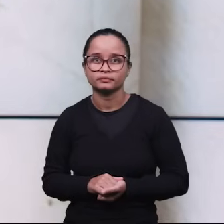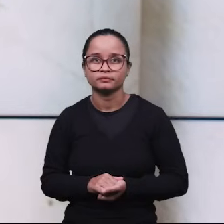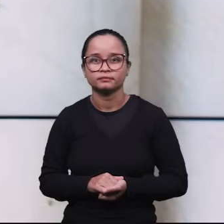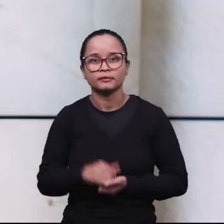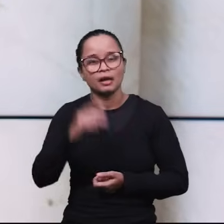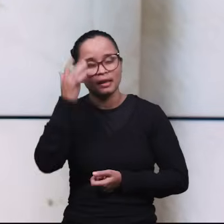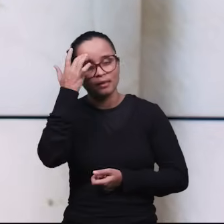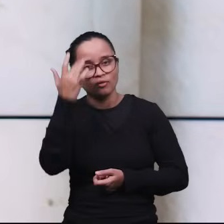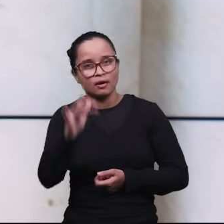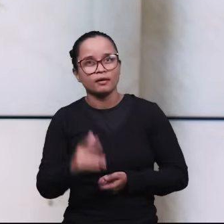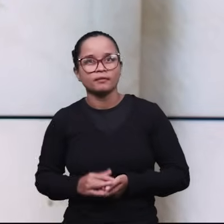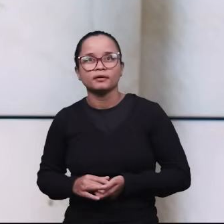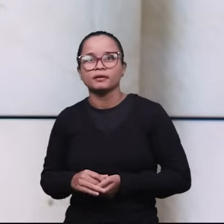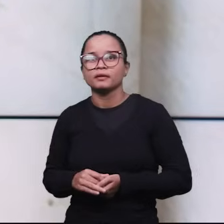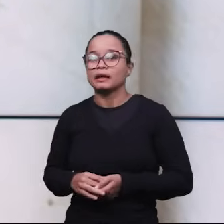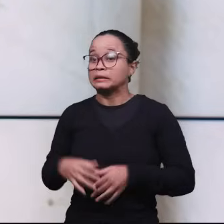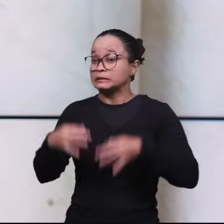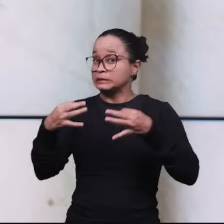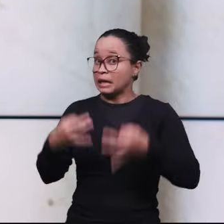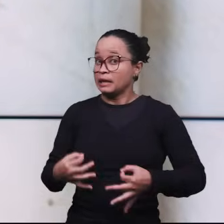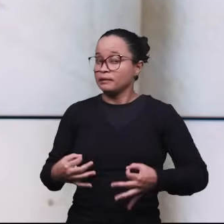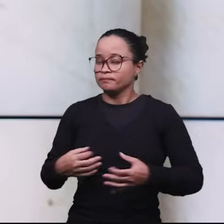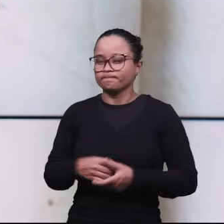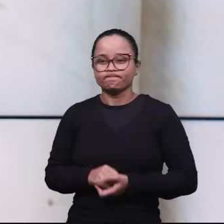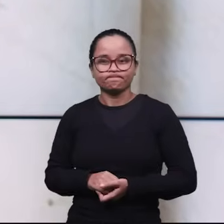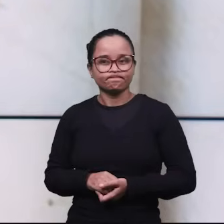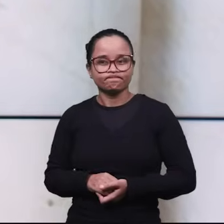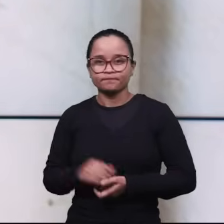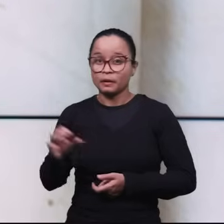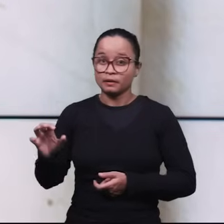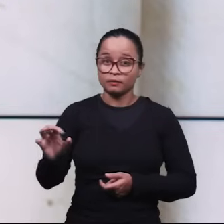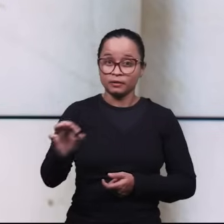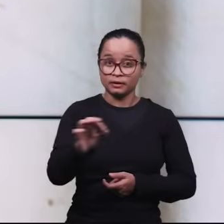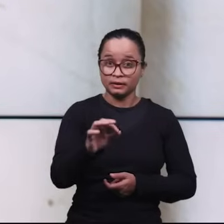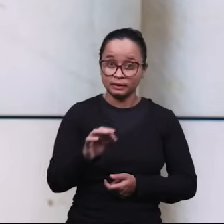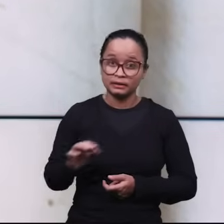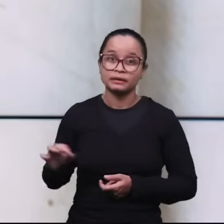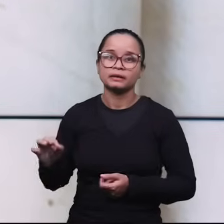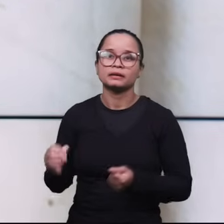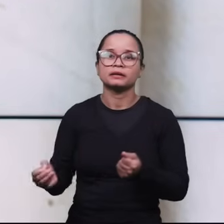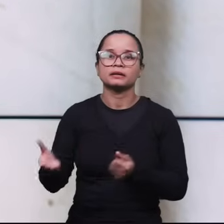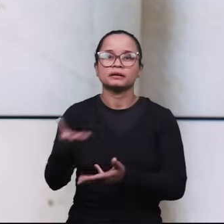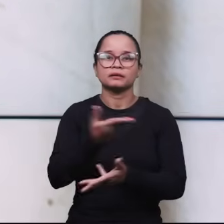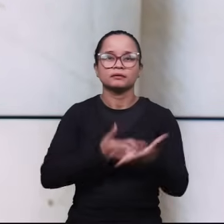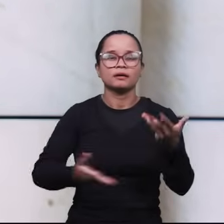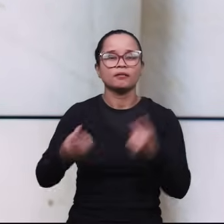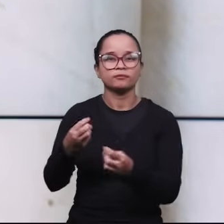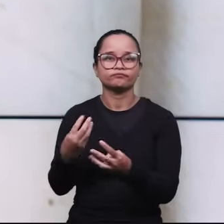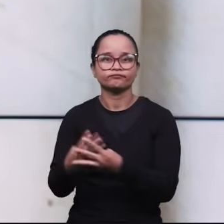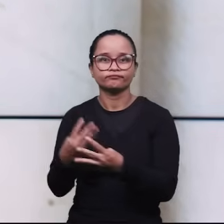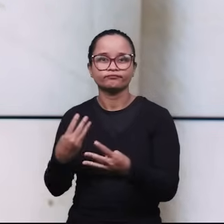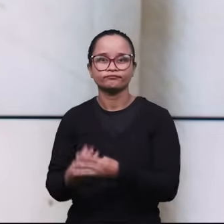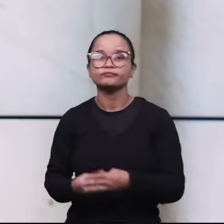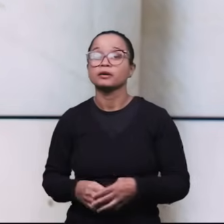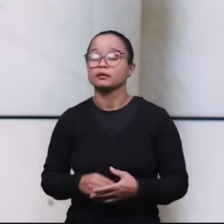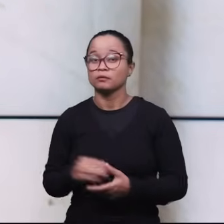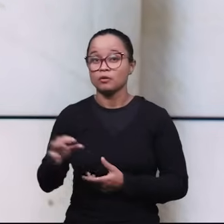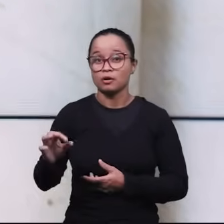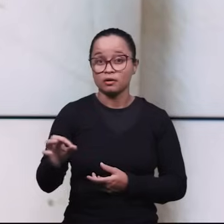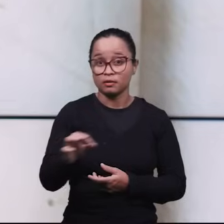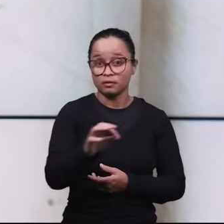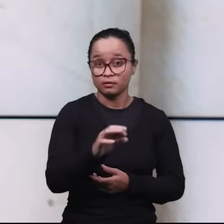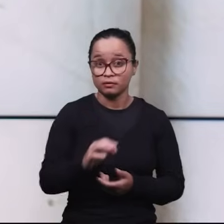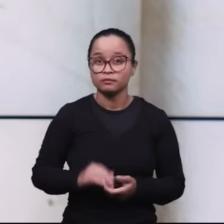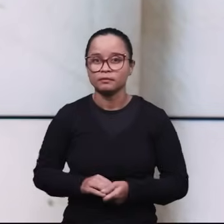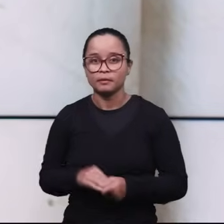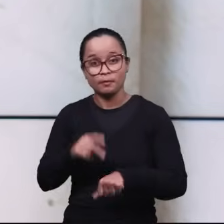não se sabe a certeza. Era uma moeda que circulava na Judéia, era uma moeda